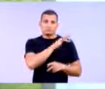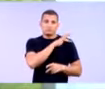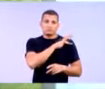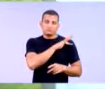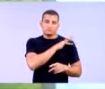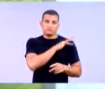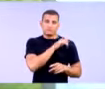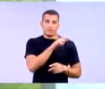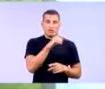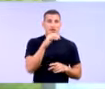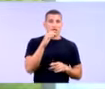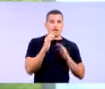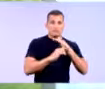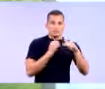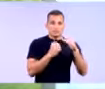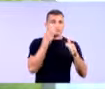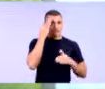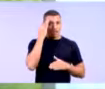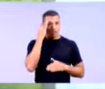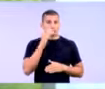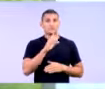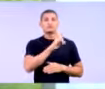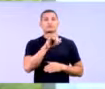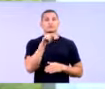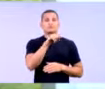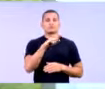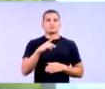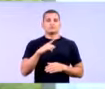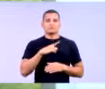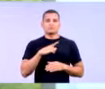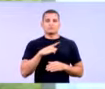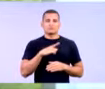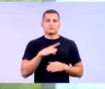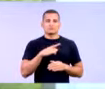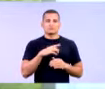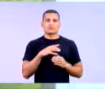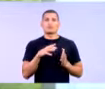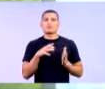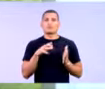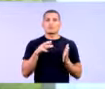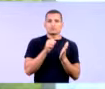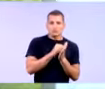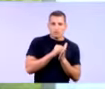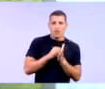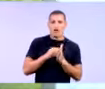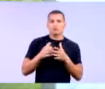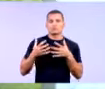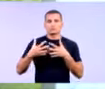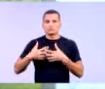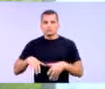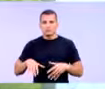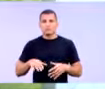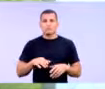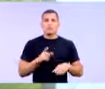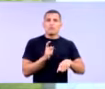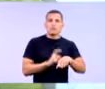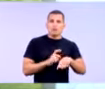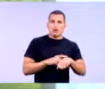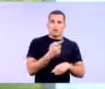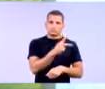saiba os dias que você está, né, regularmente matriculado numa instituição, qual é o horário